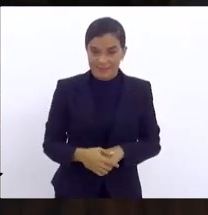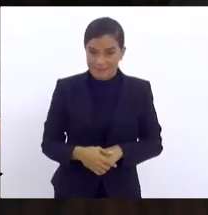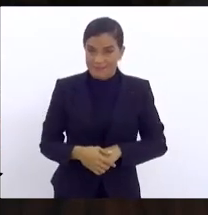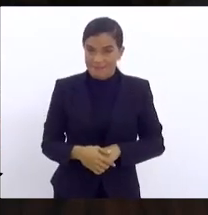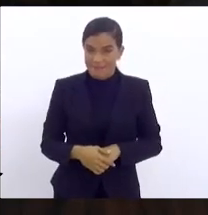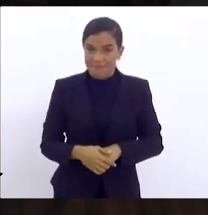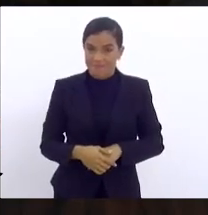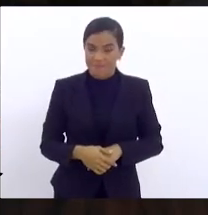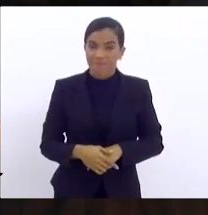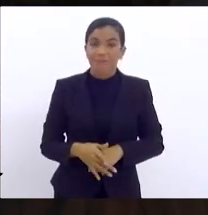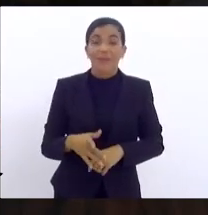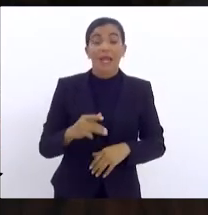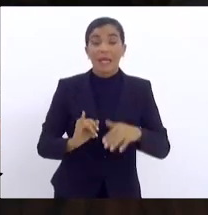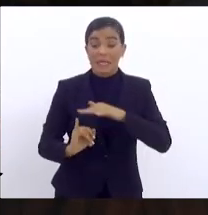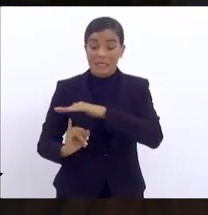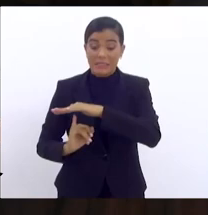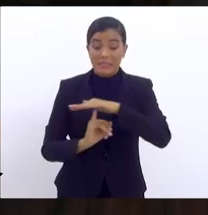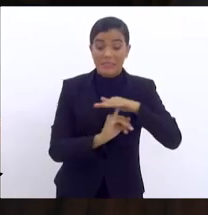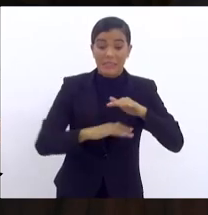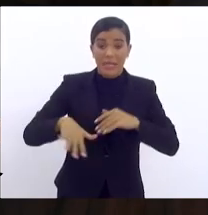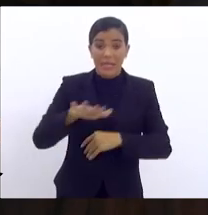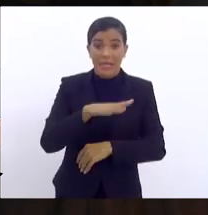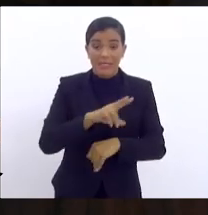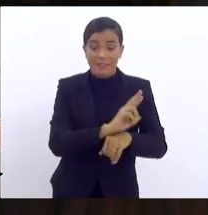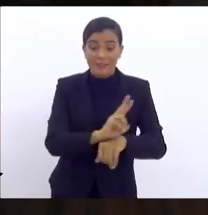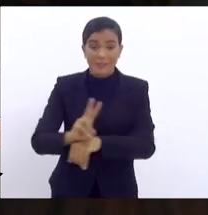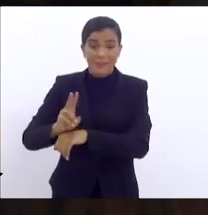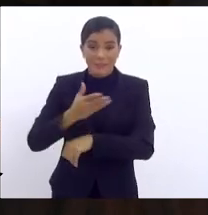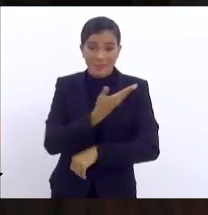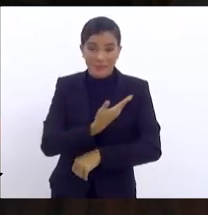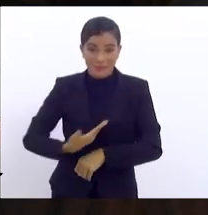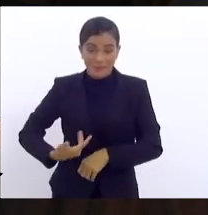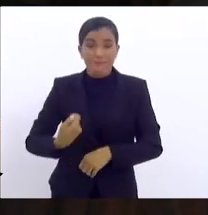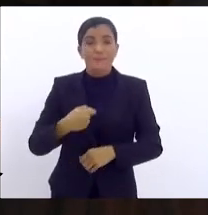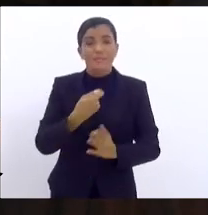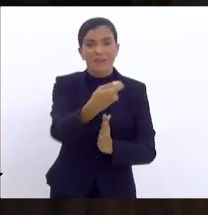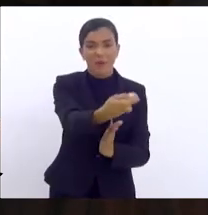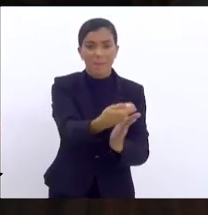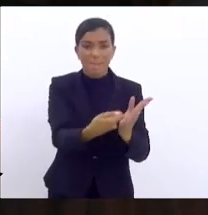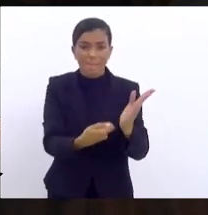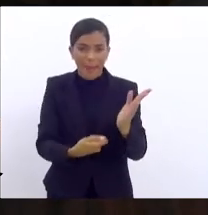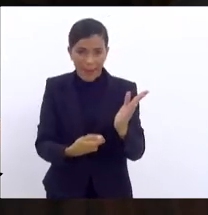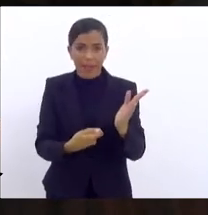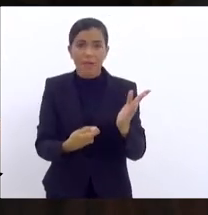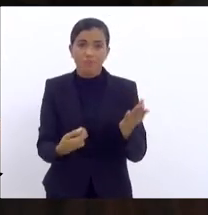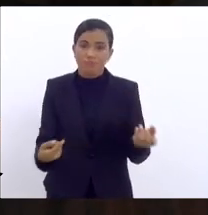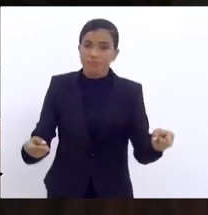As instituições da área de segurança pública deveriam ter feito uma nota conjunta